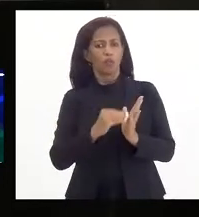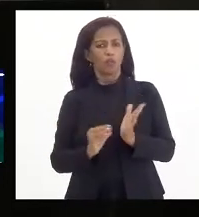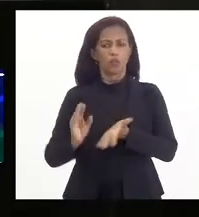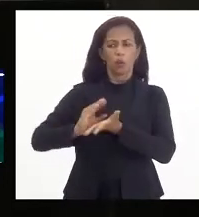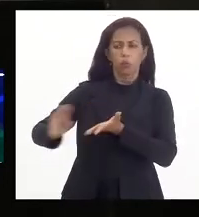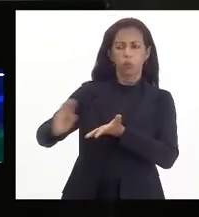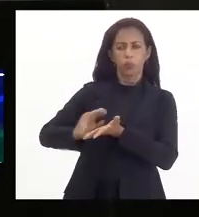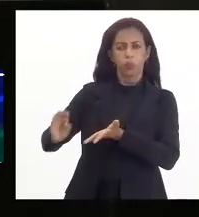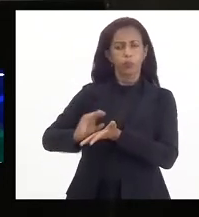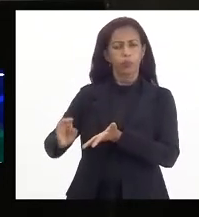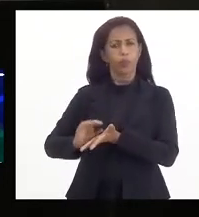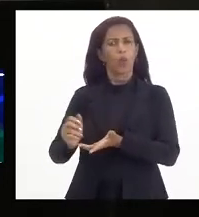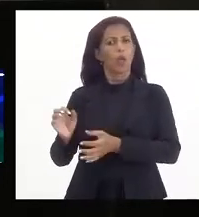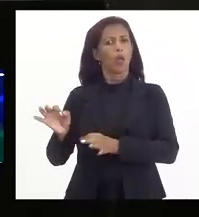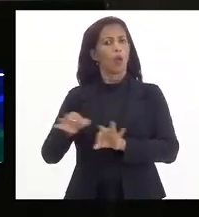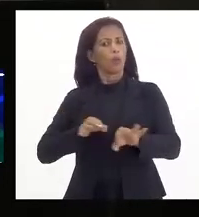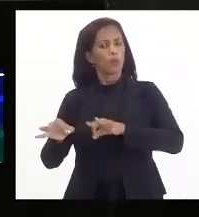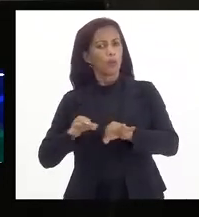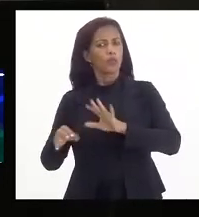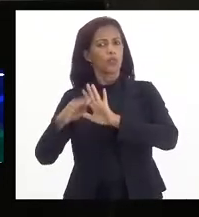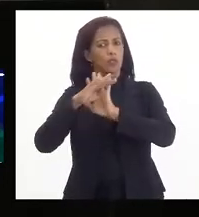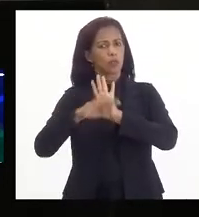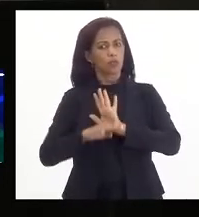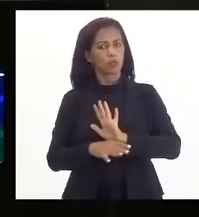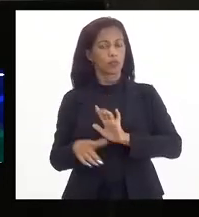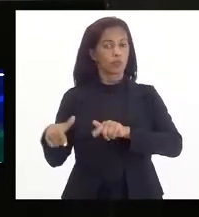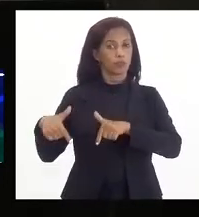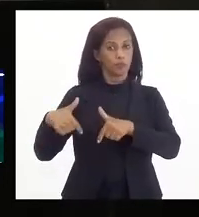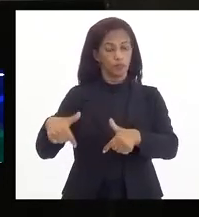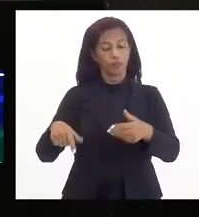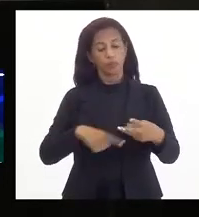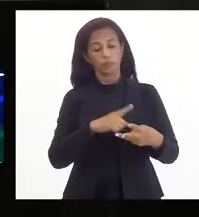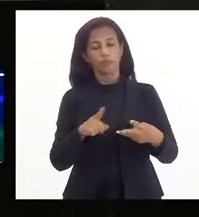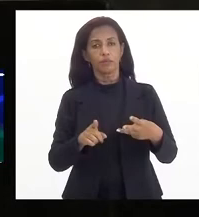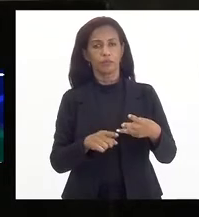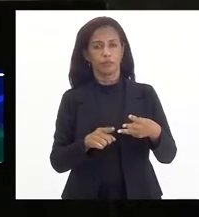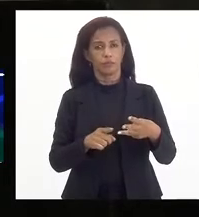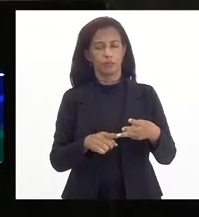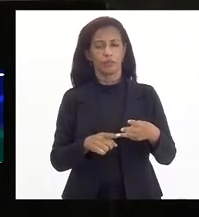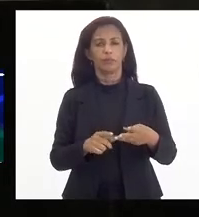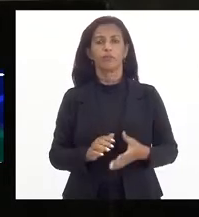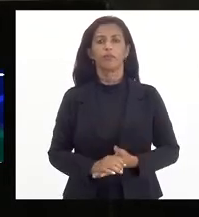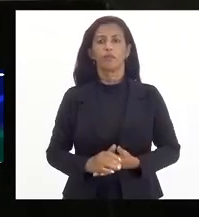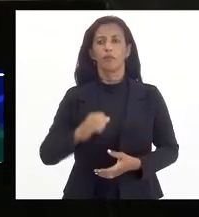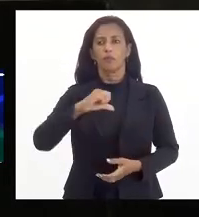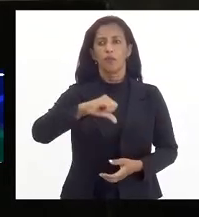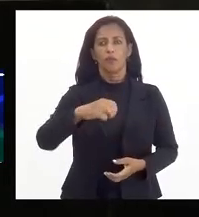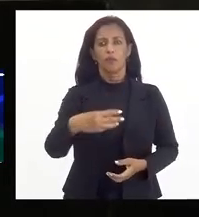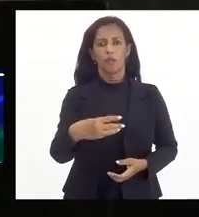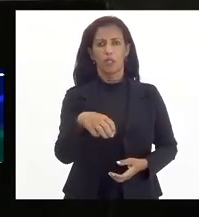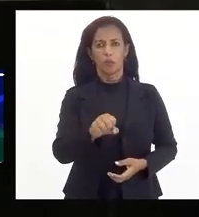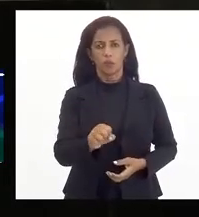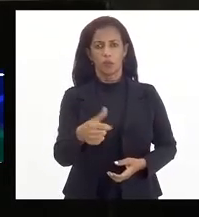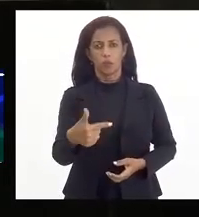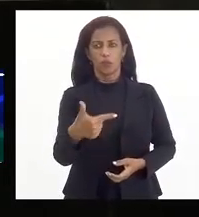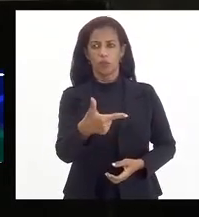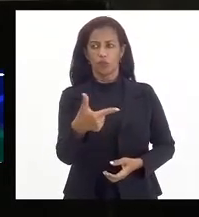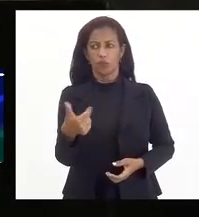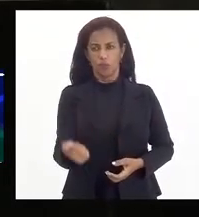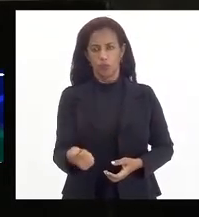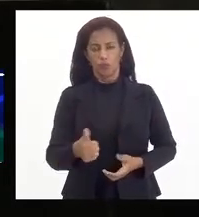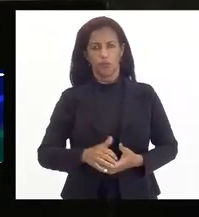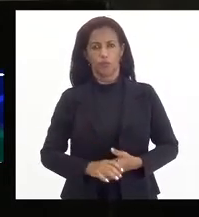investimentos desfile projetos programas e ações e o terceiro projeto o projeto 19382 de